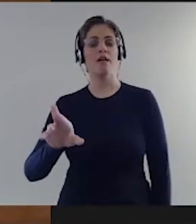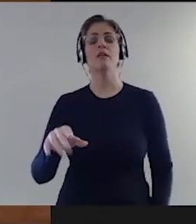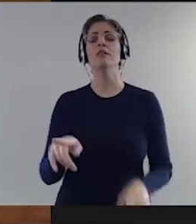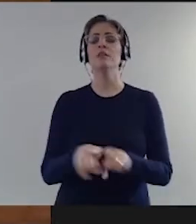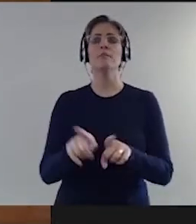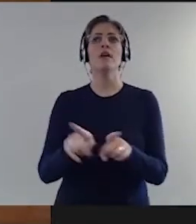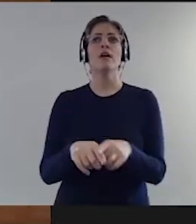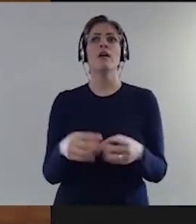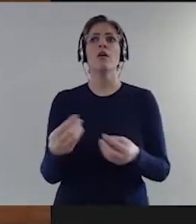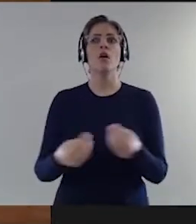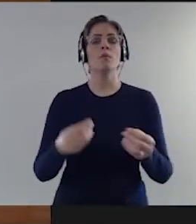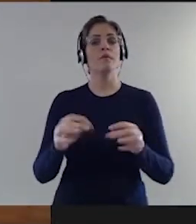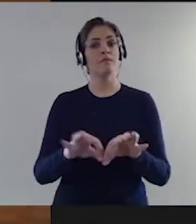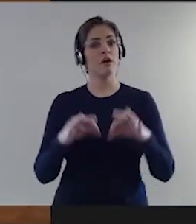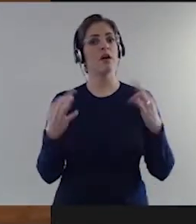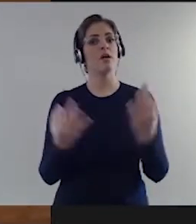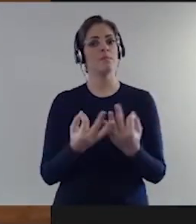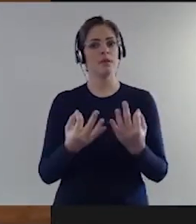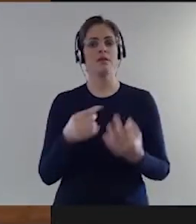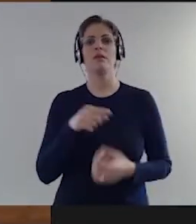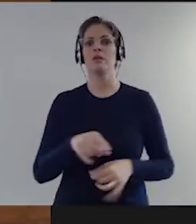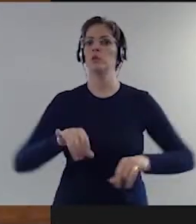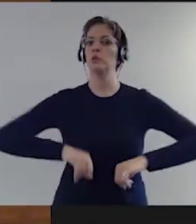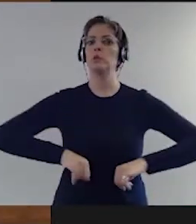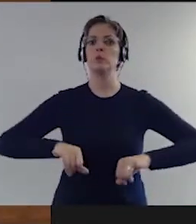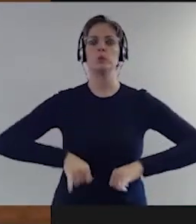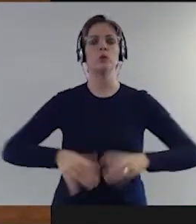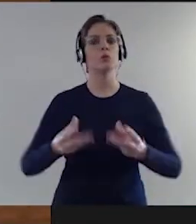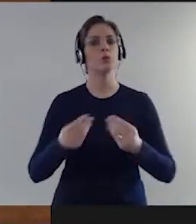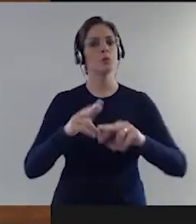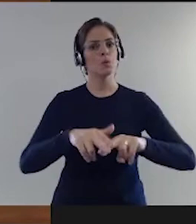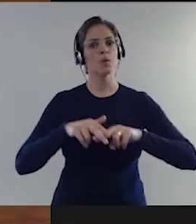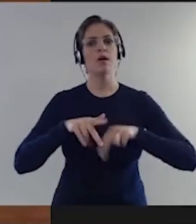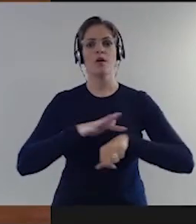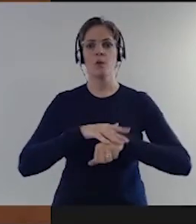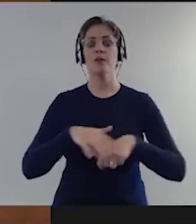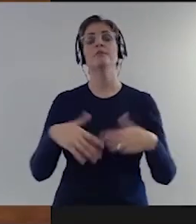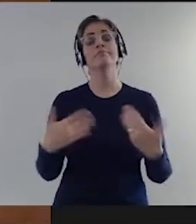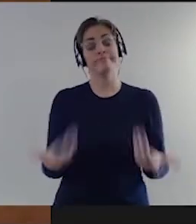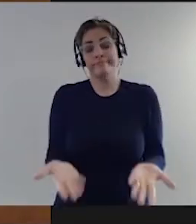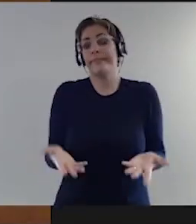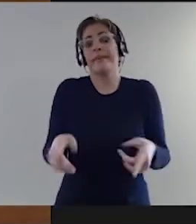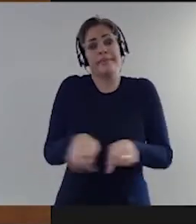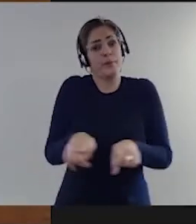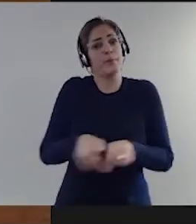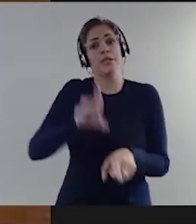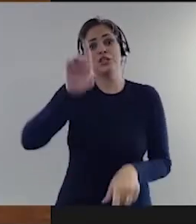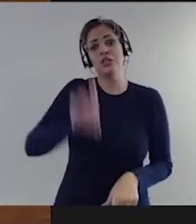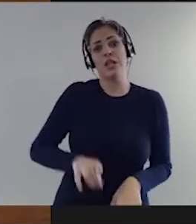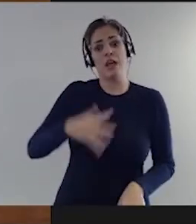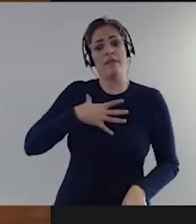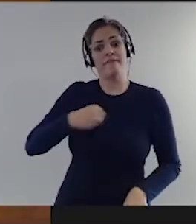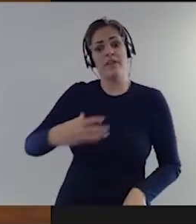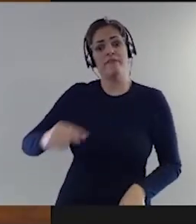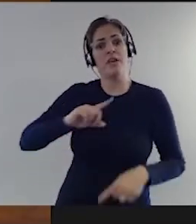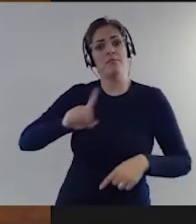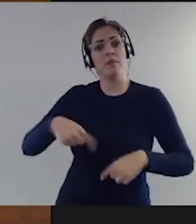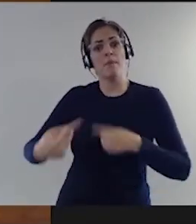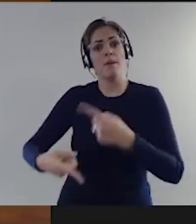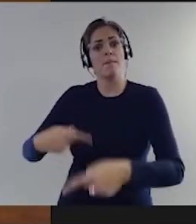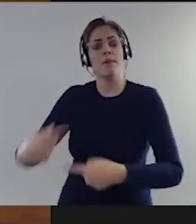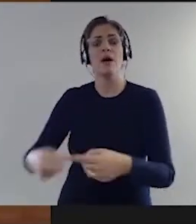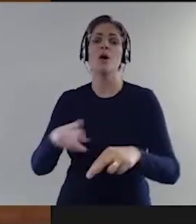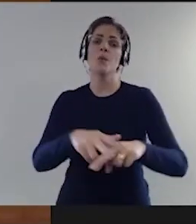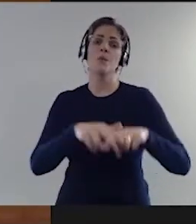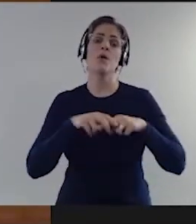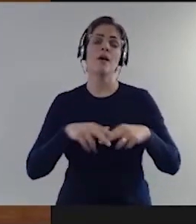as famílias que sofreram tremendamente a situação da pandemia e até mesmo o direito das sucessões em virtude